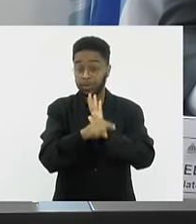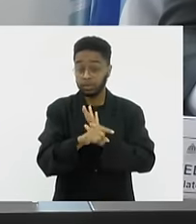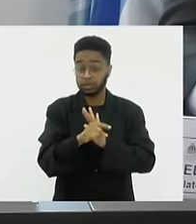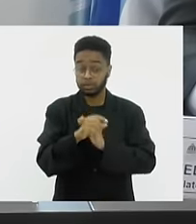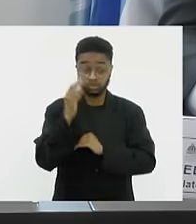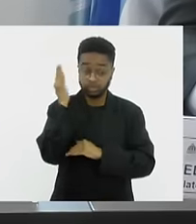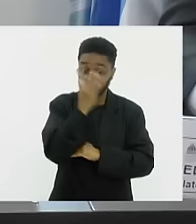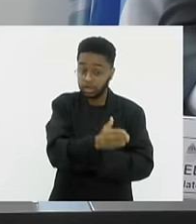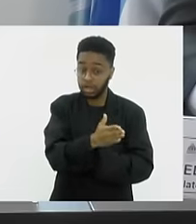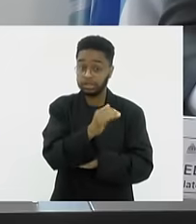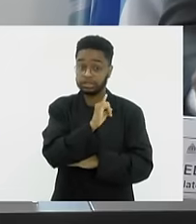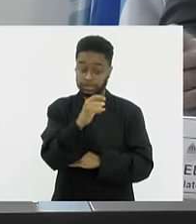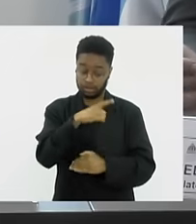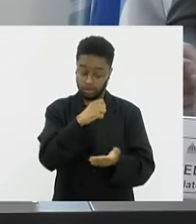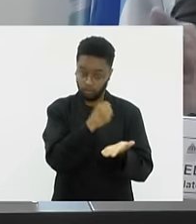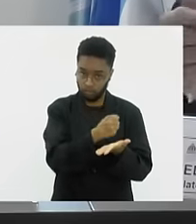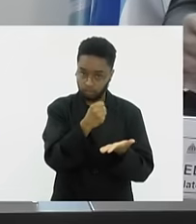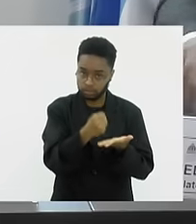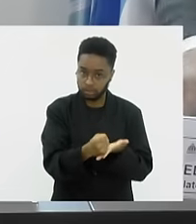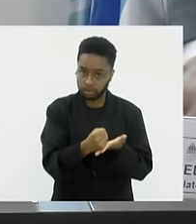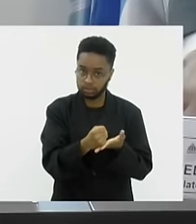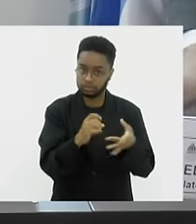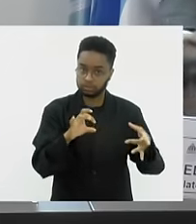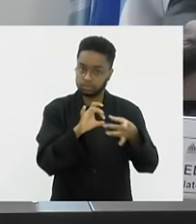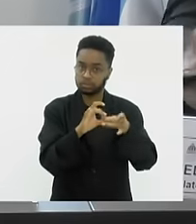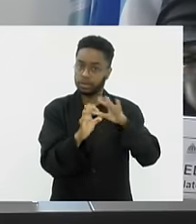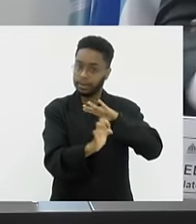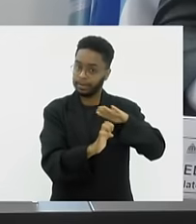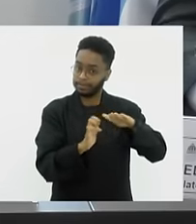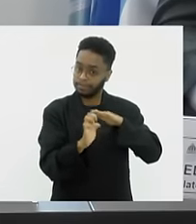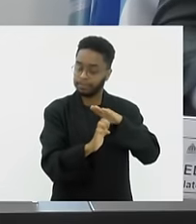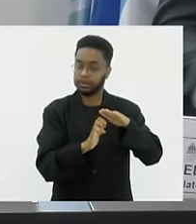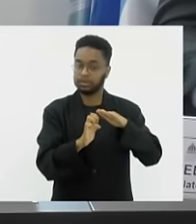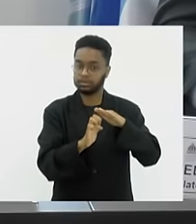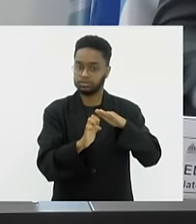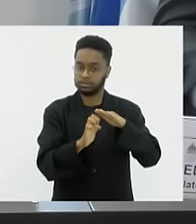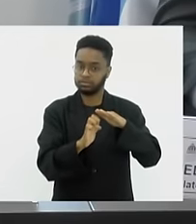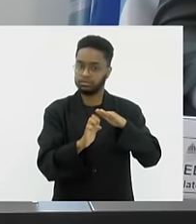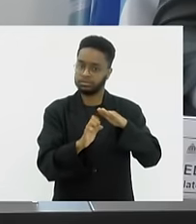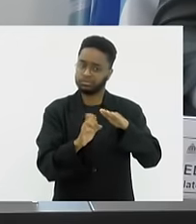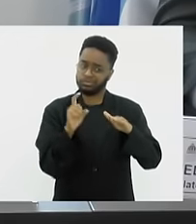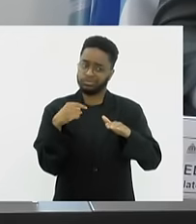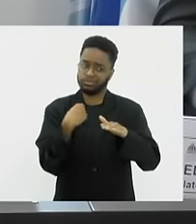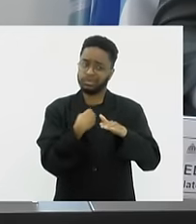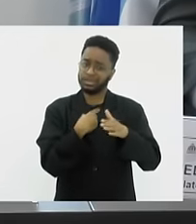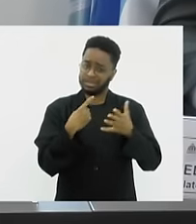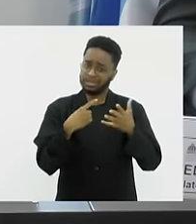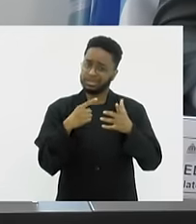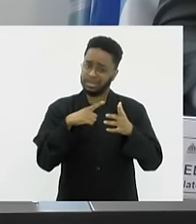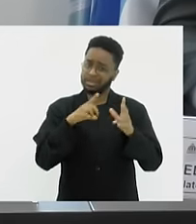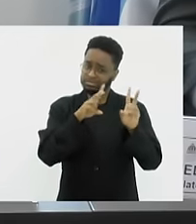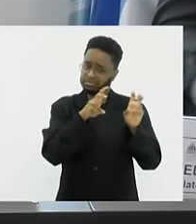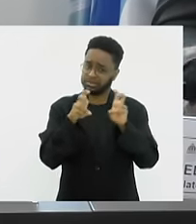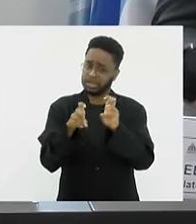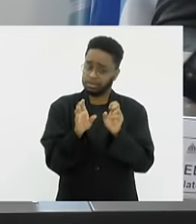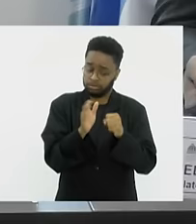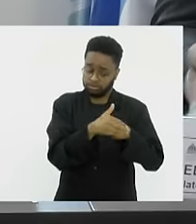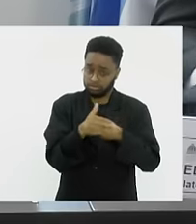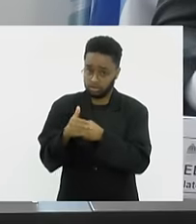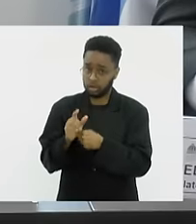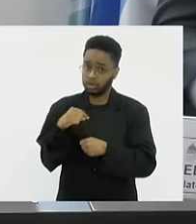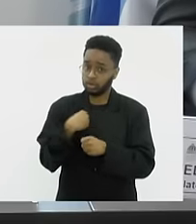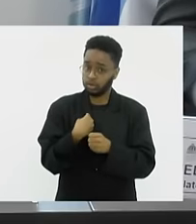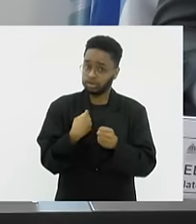é que o senhor mantém um contrato com uma empresa ultra questionada aqui dentro, cheia de questões obscuras que estão sendo